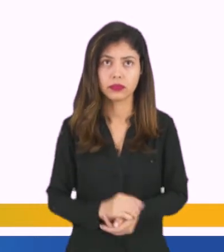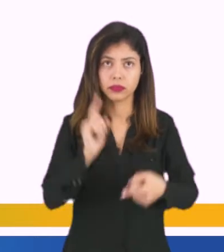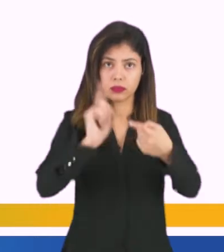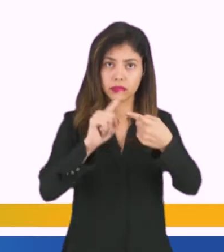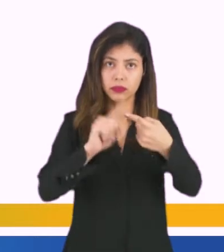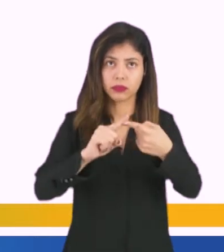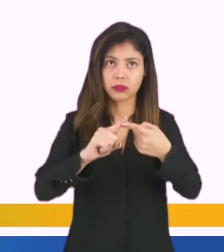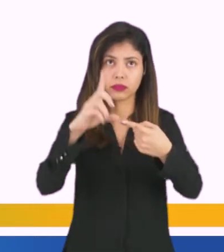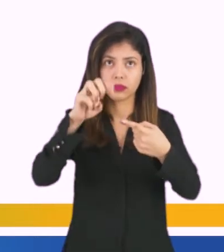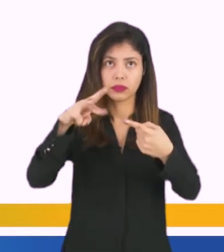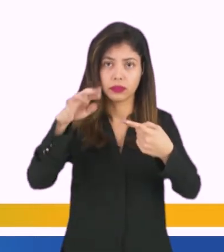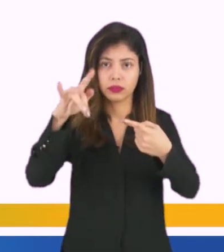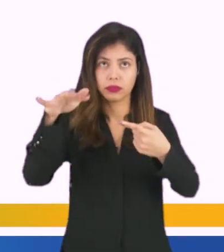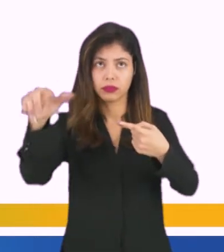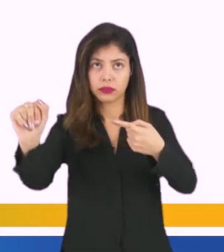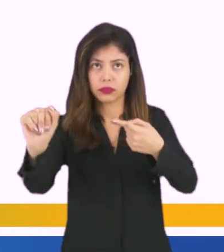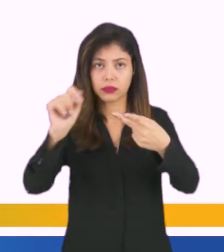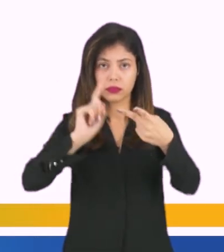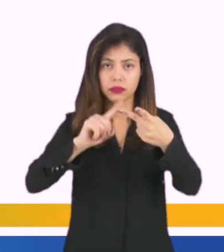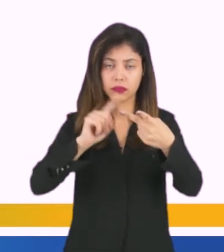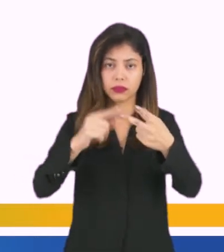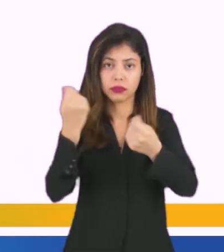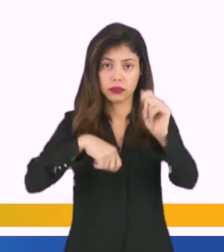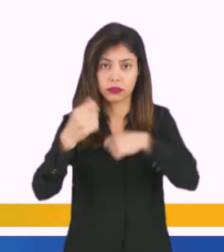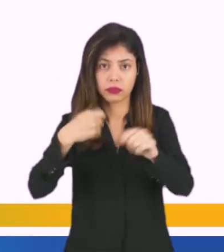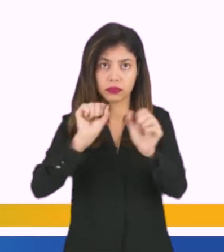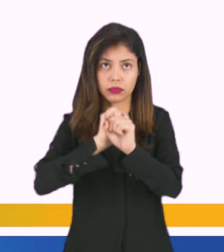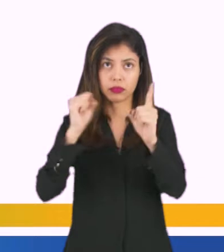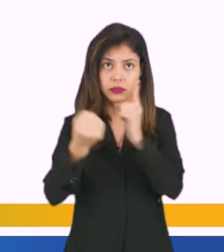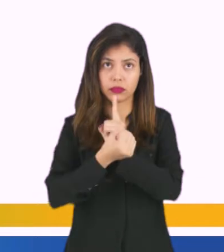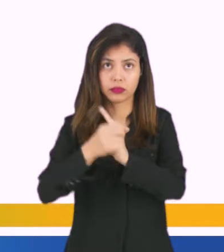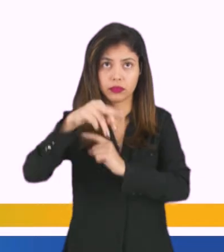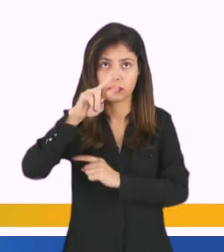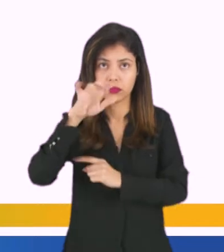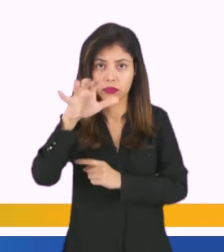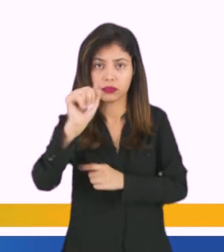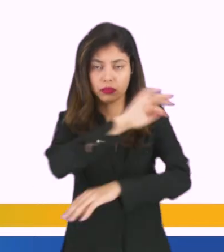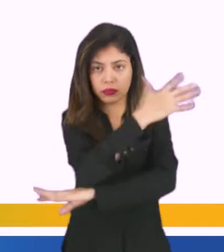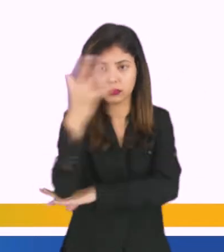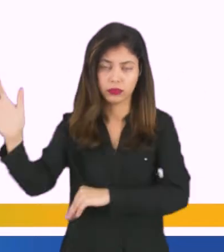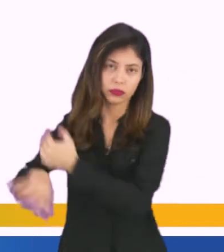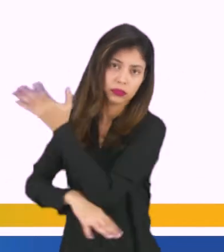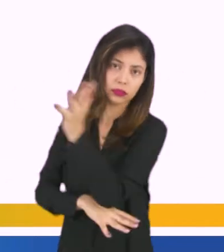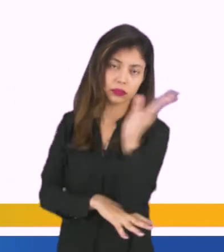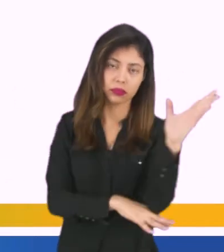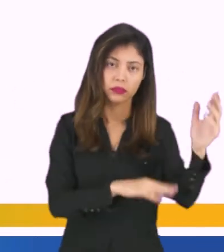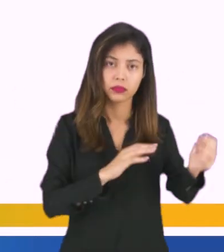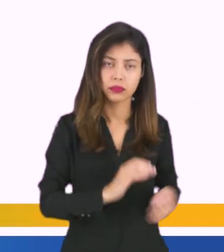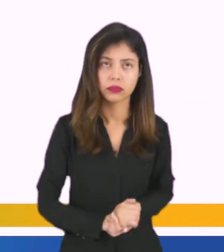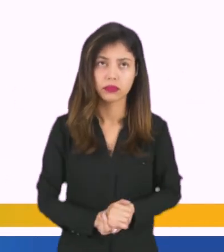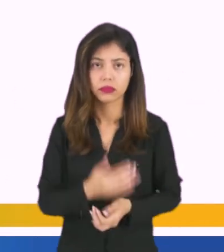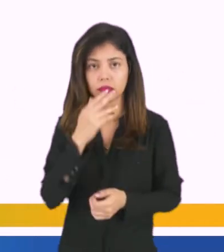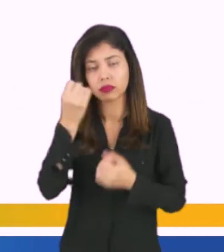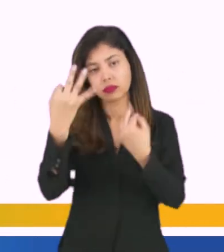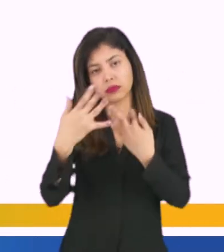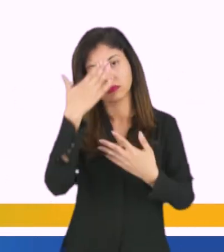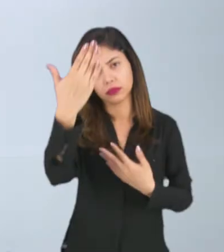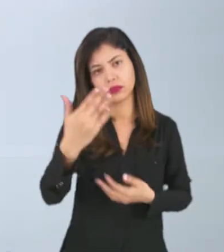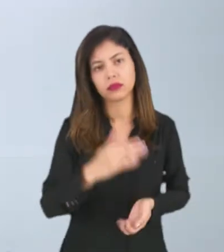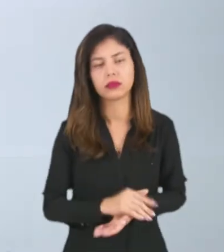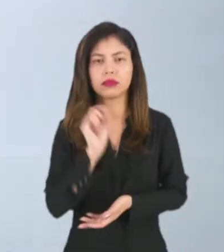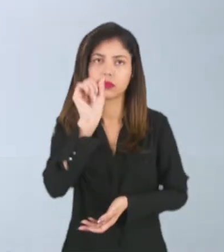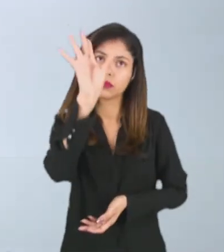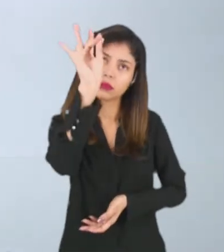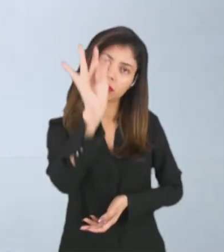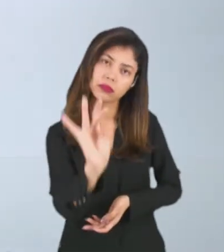em demográficos, socioeconômicos, nutricionais e ambientais, que a gente vai explicar mais lá na frente o que